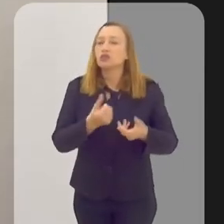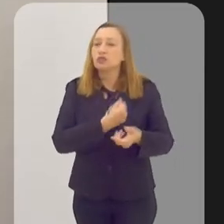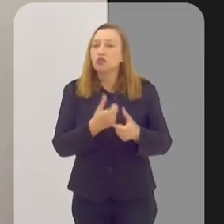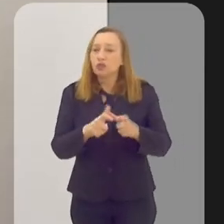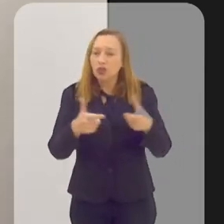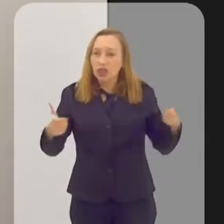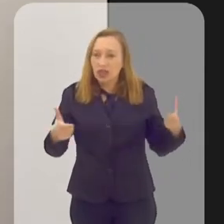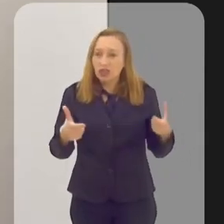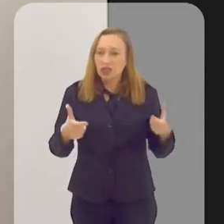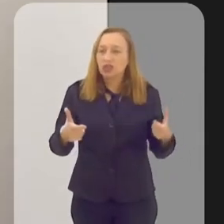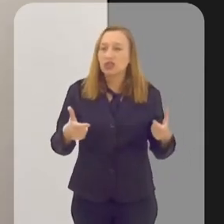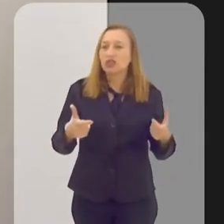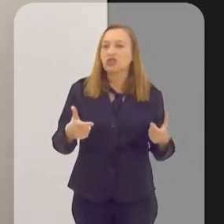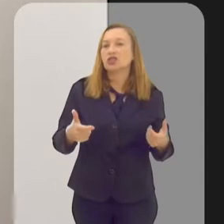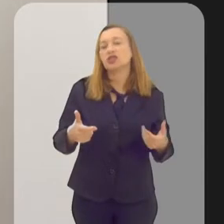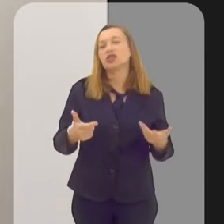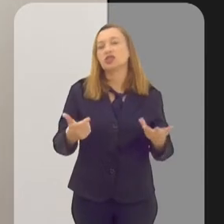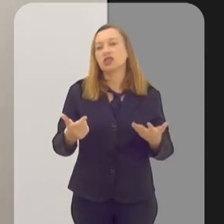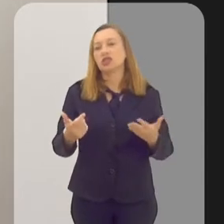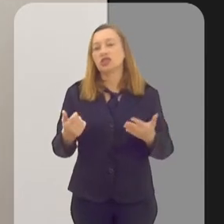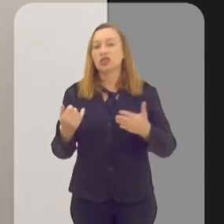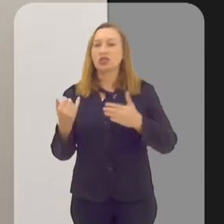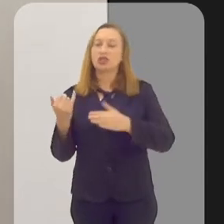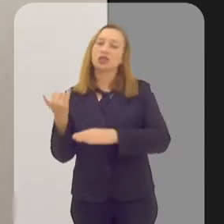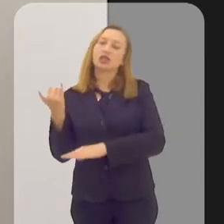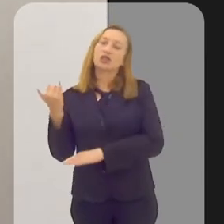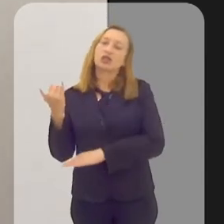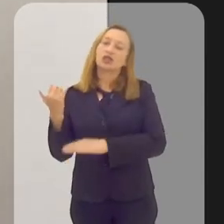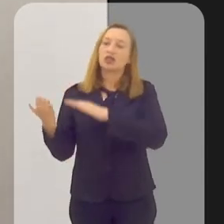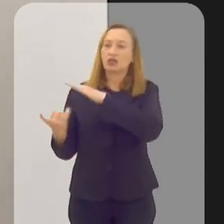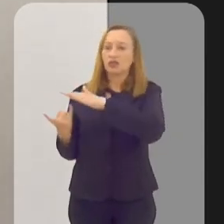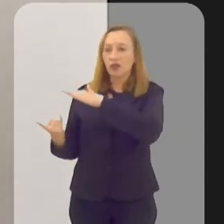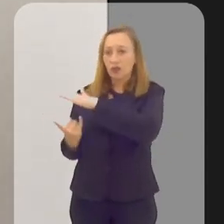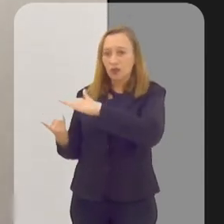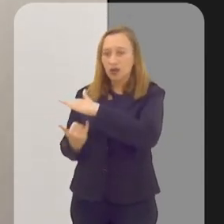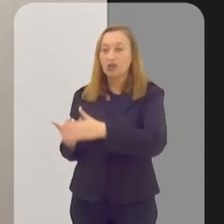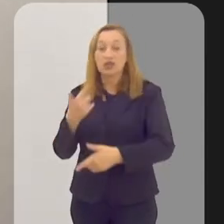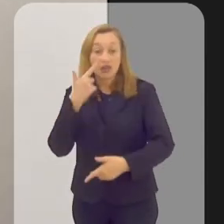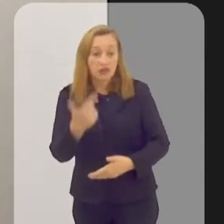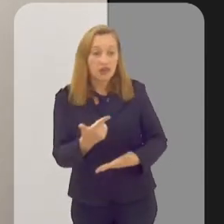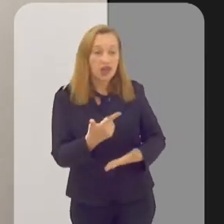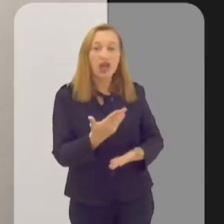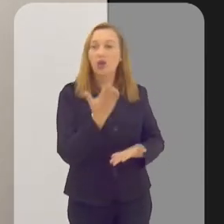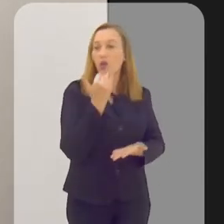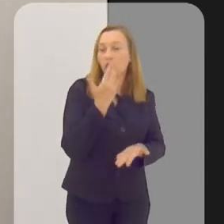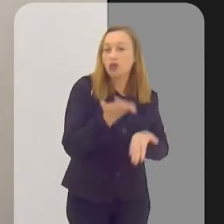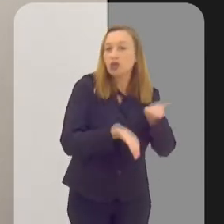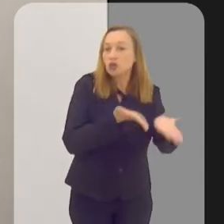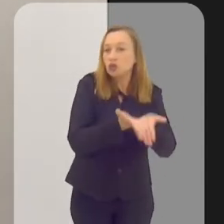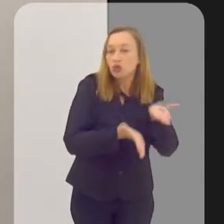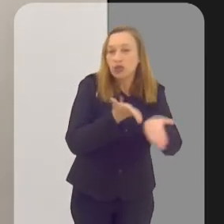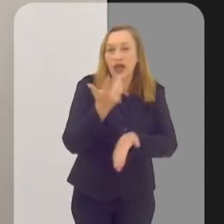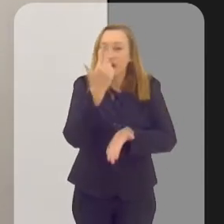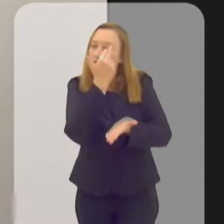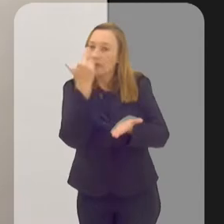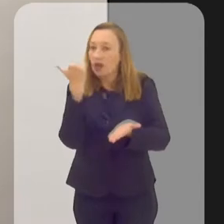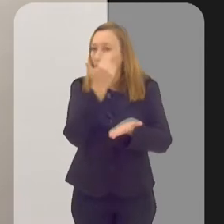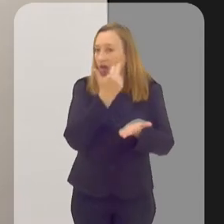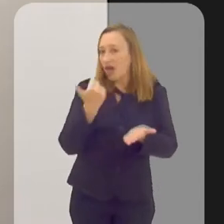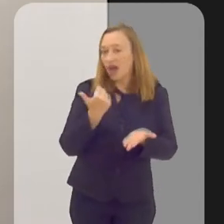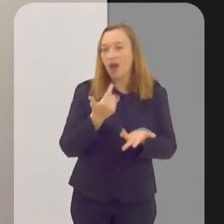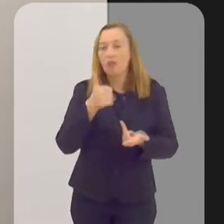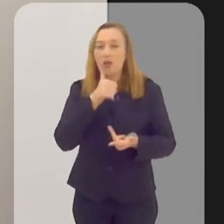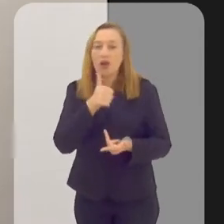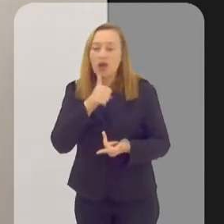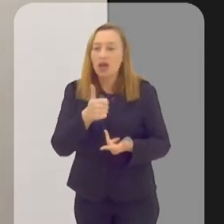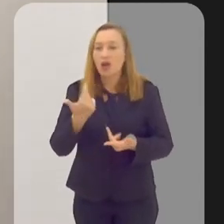A grande maioria informalmente, né? Porque você tem a questão da alimentação, dos cuidados, né? da beleza, para